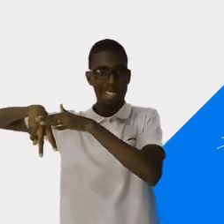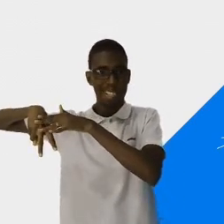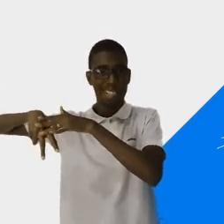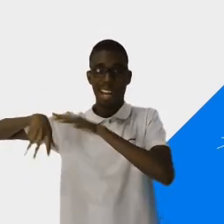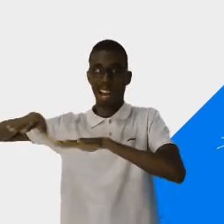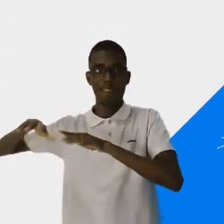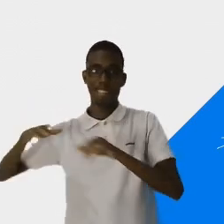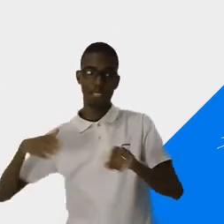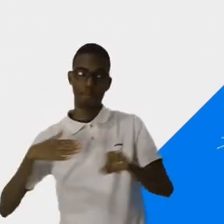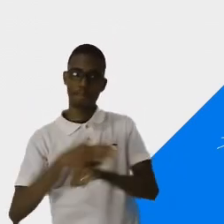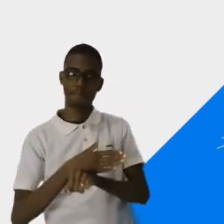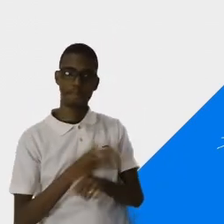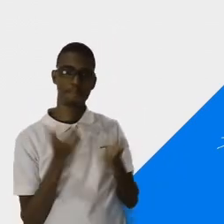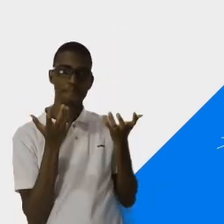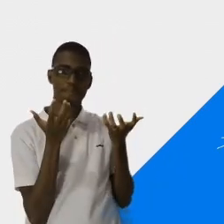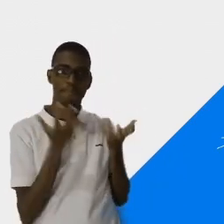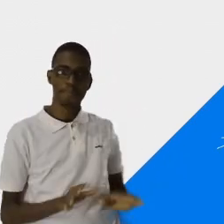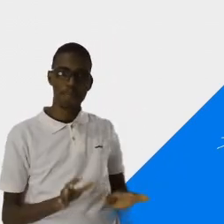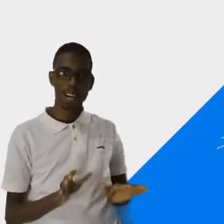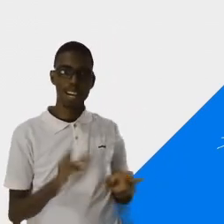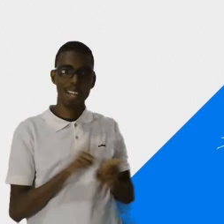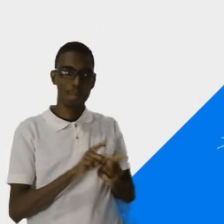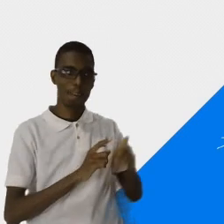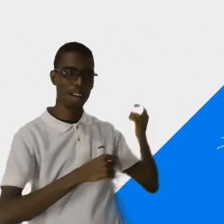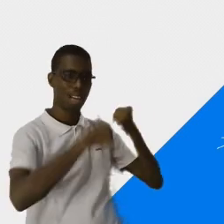e você precisa que ele seja colaborativo.